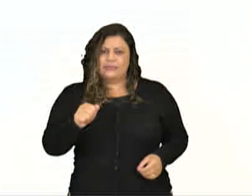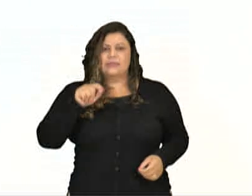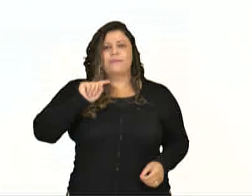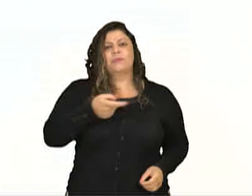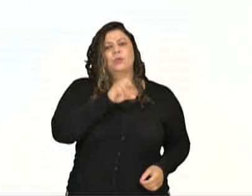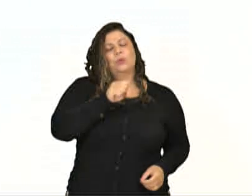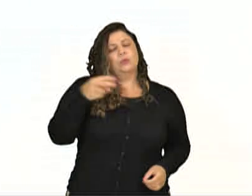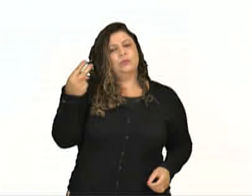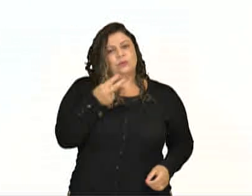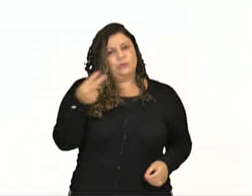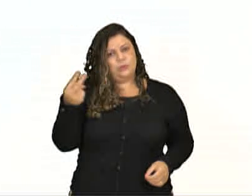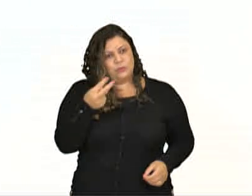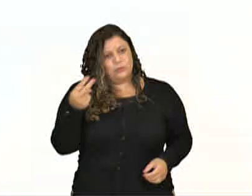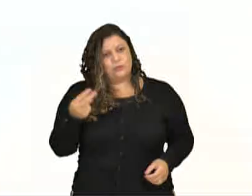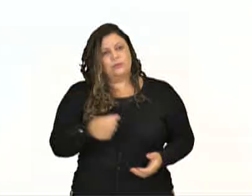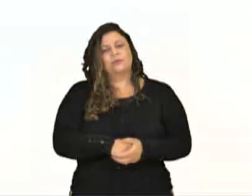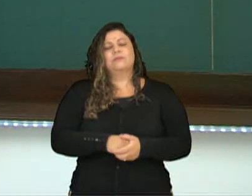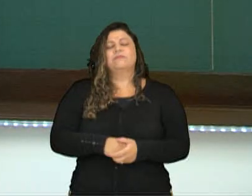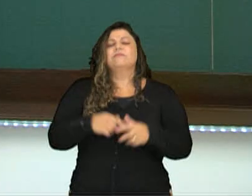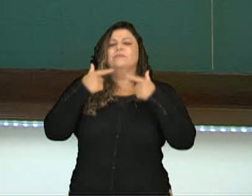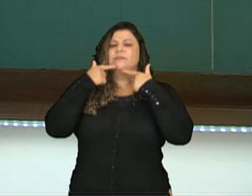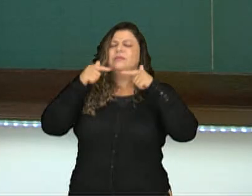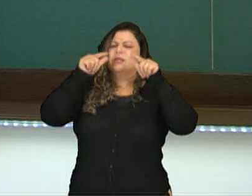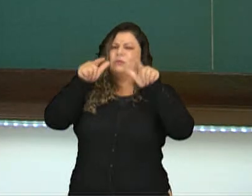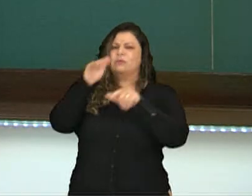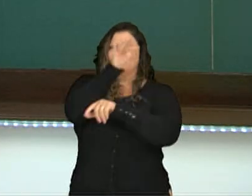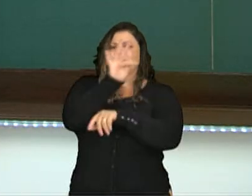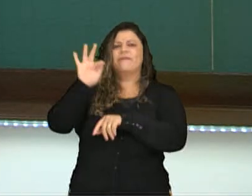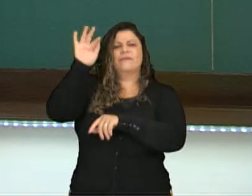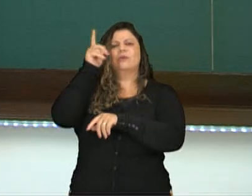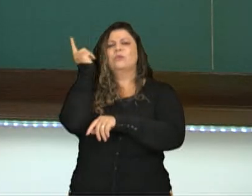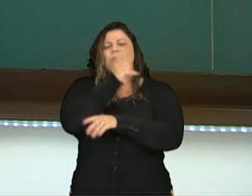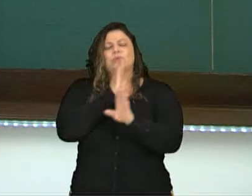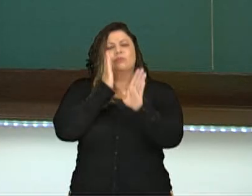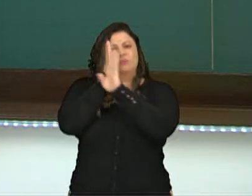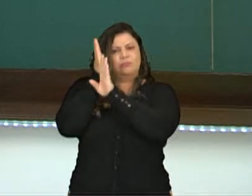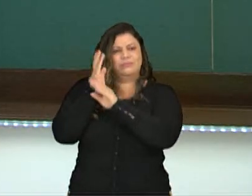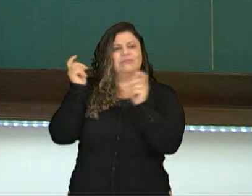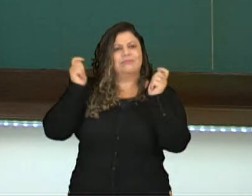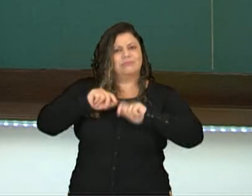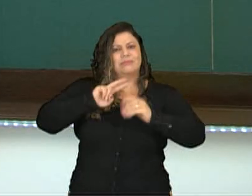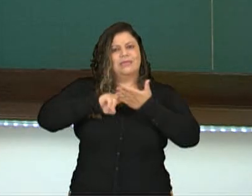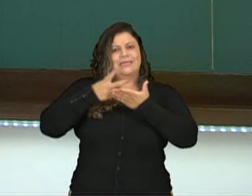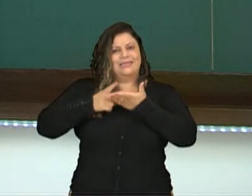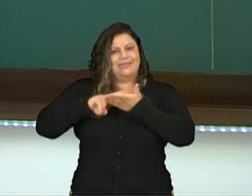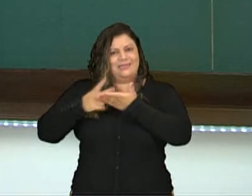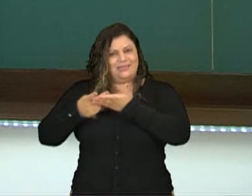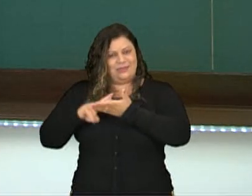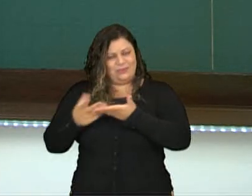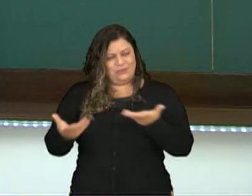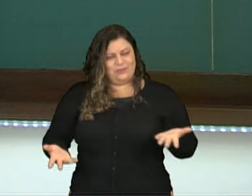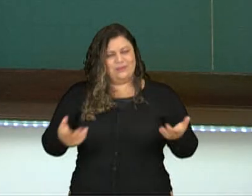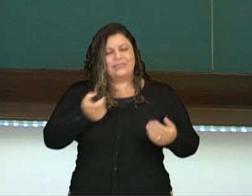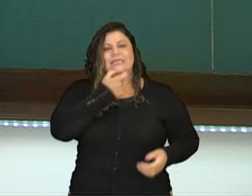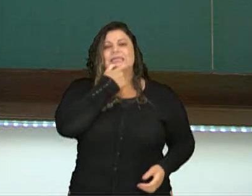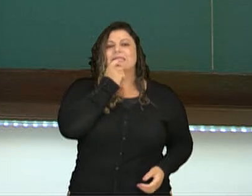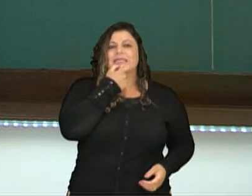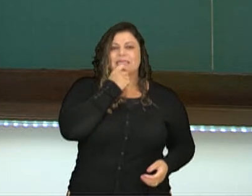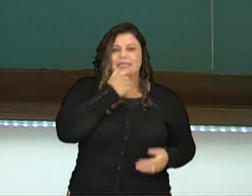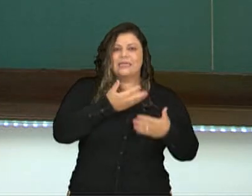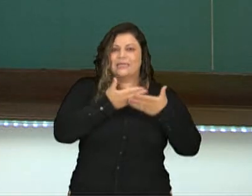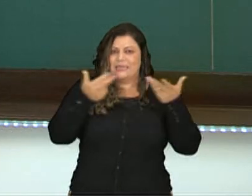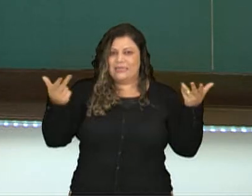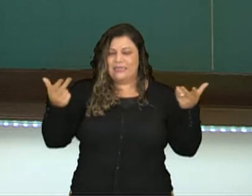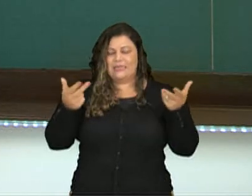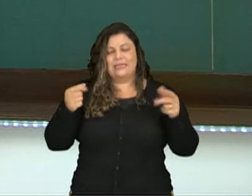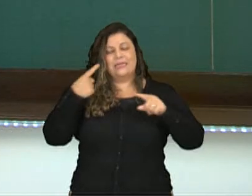francês Champollion conseguiu decifrar o hieróglifo. Ela está na Inglaterra, porque houve uma